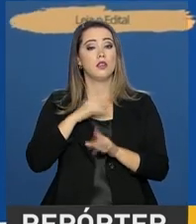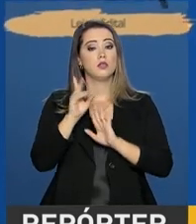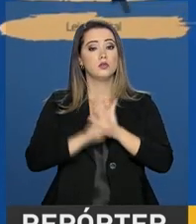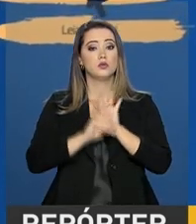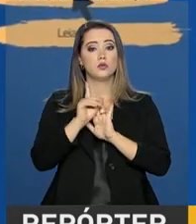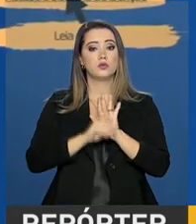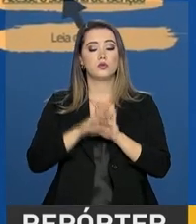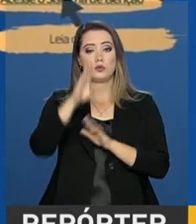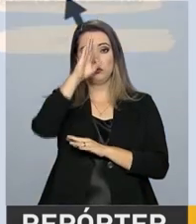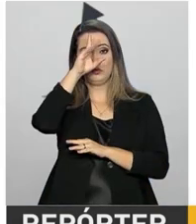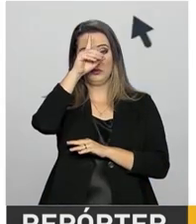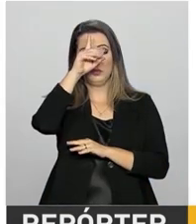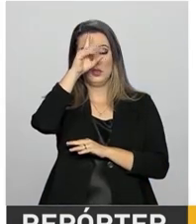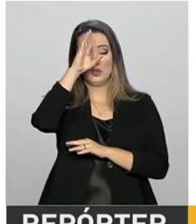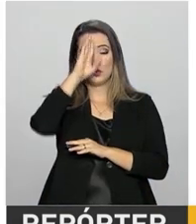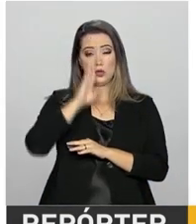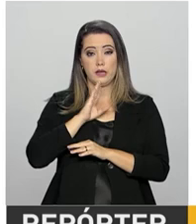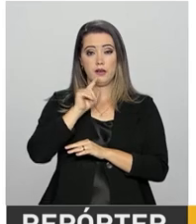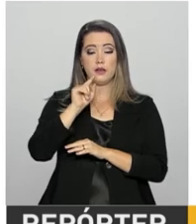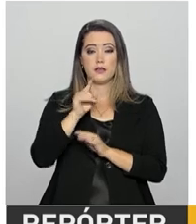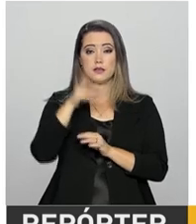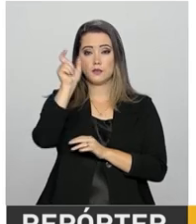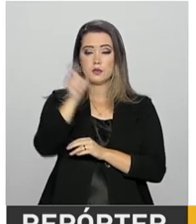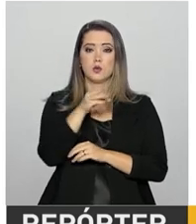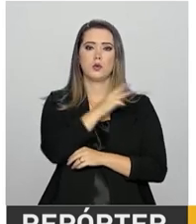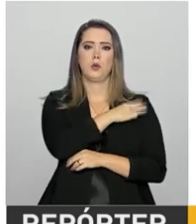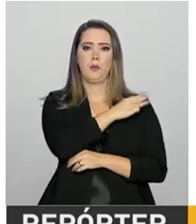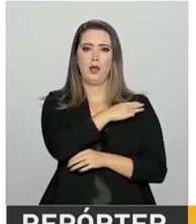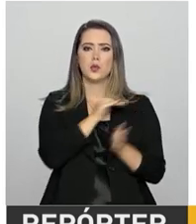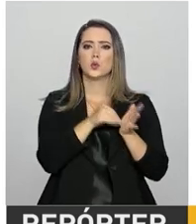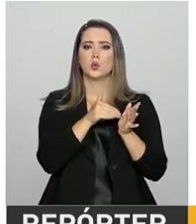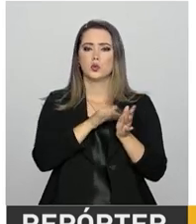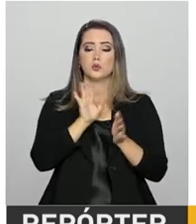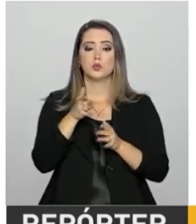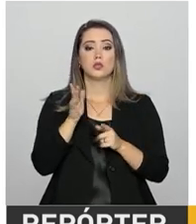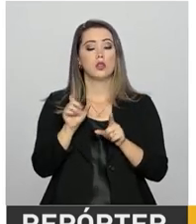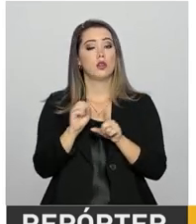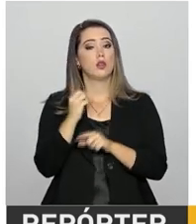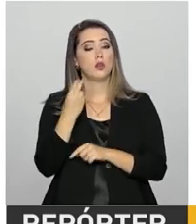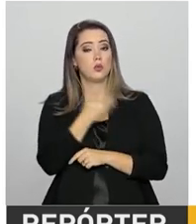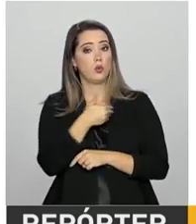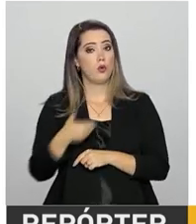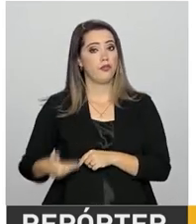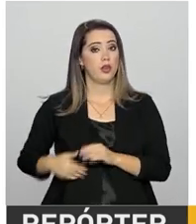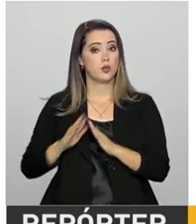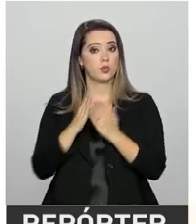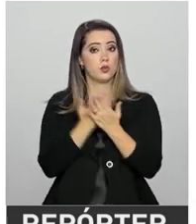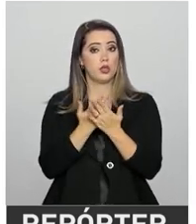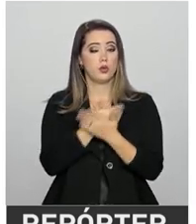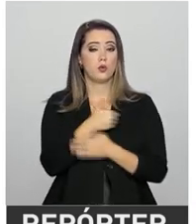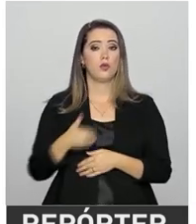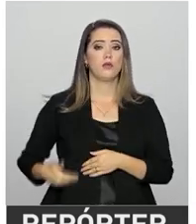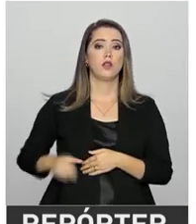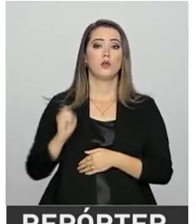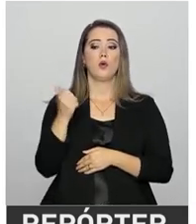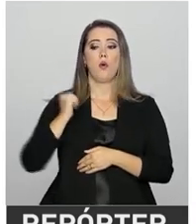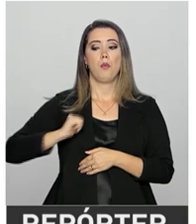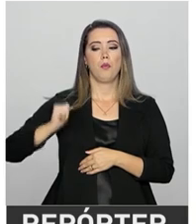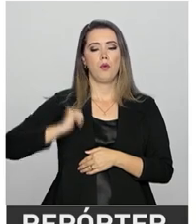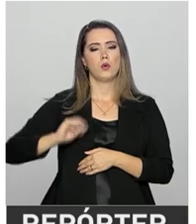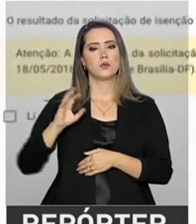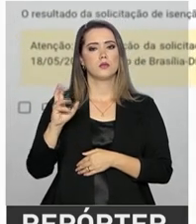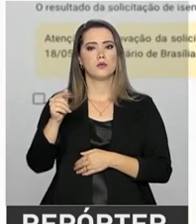que estejam cursando a última série do ensino médio na rede pública ou que tenham estudado como bolsista integral em escola